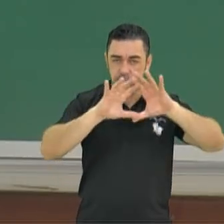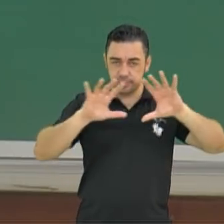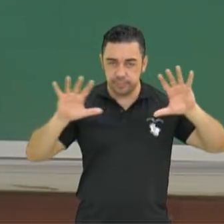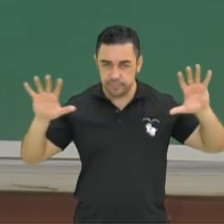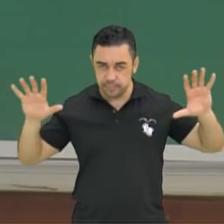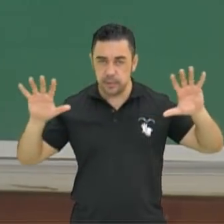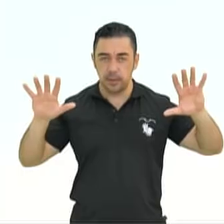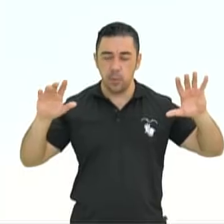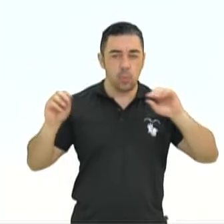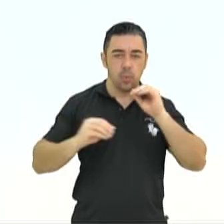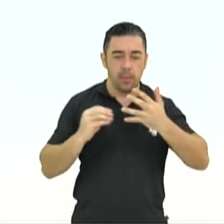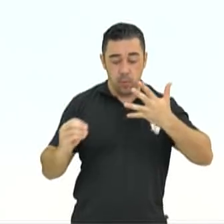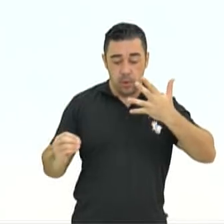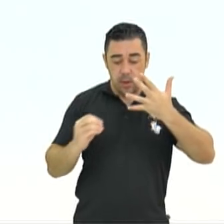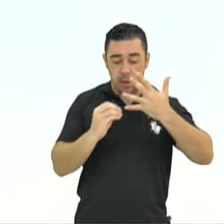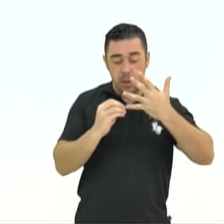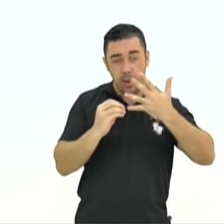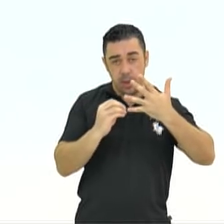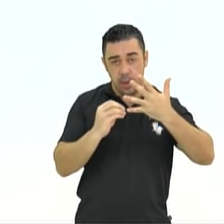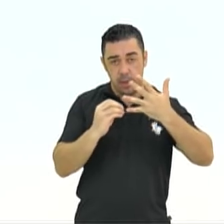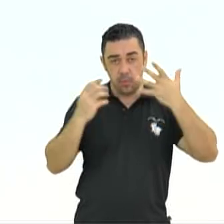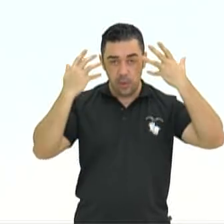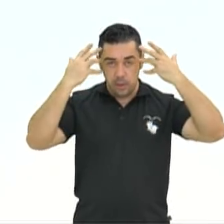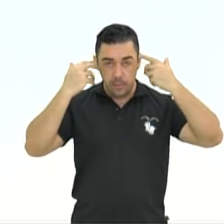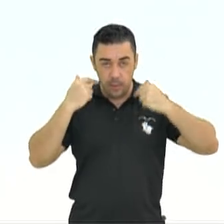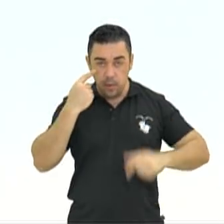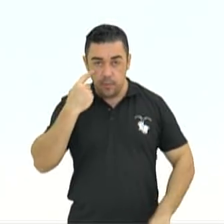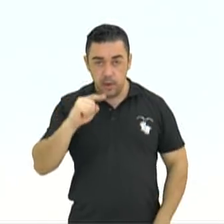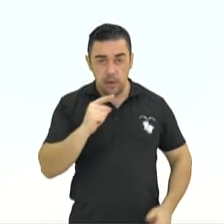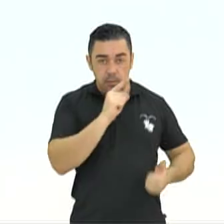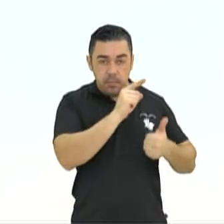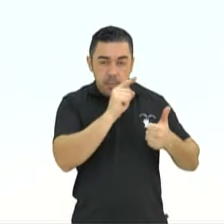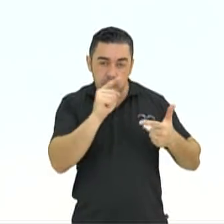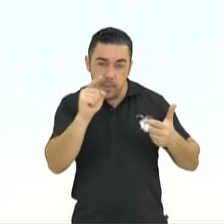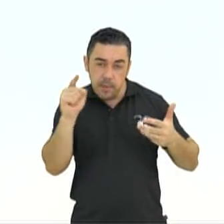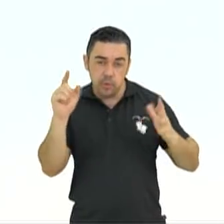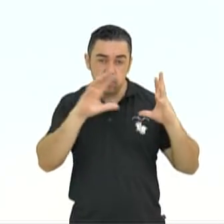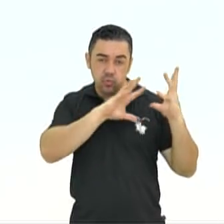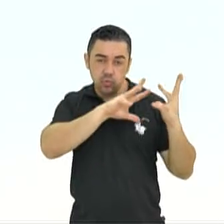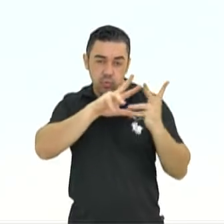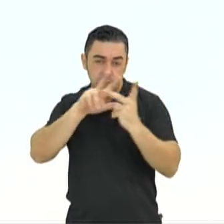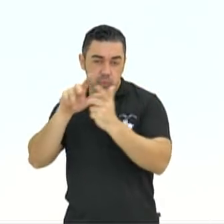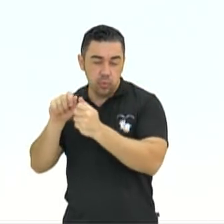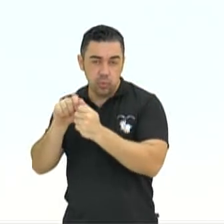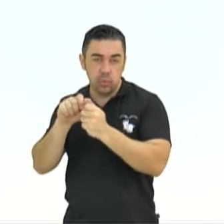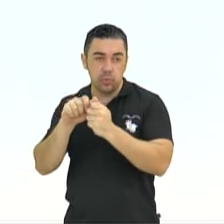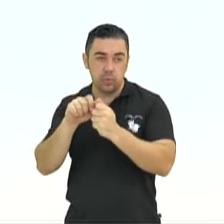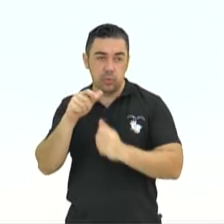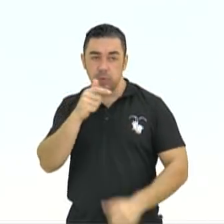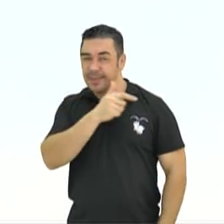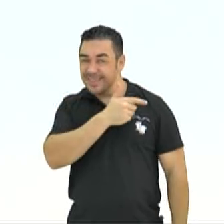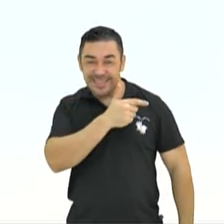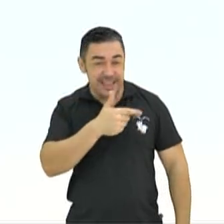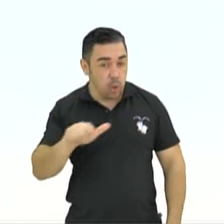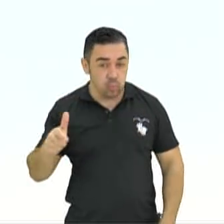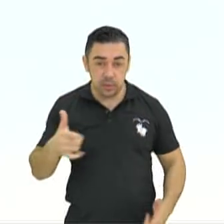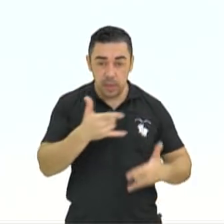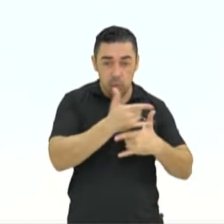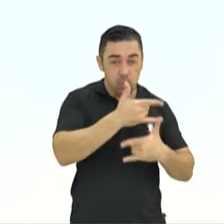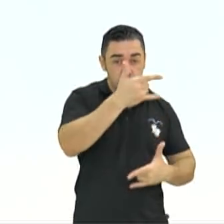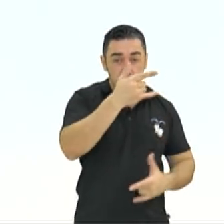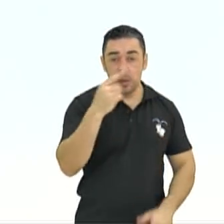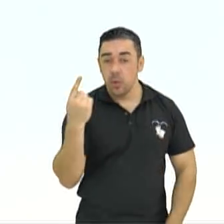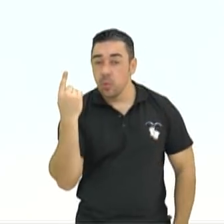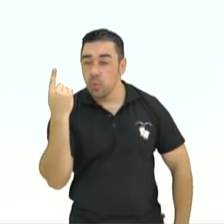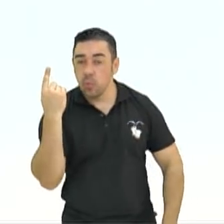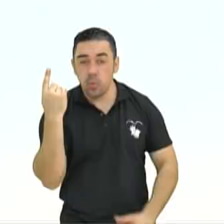animal. Se a gente for olhar aqui, ó, todos eles que vocês vão estudar, a maioria deles é invertebrado. O vertebrado é um grupo